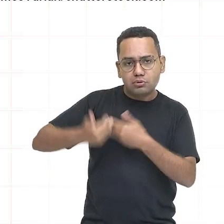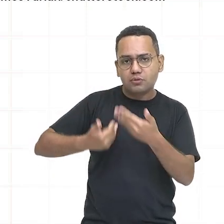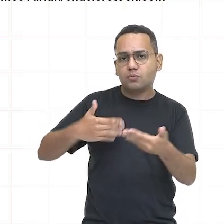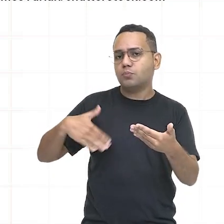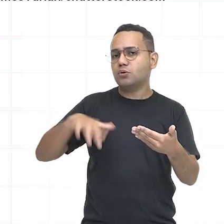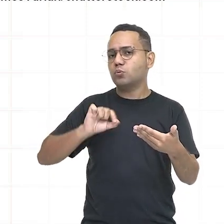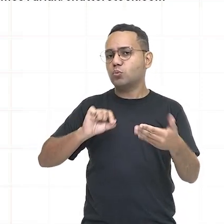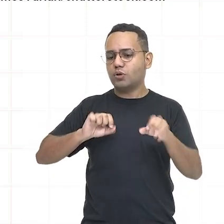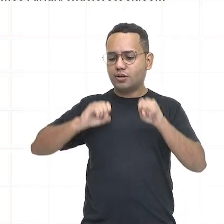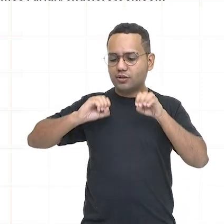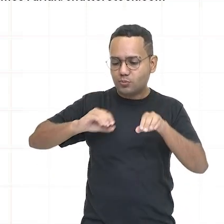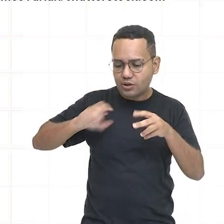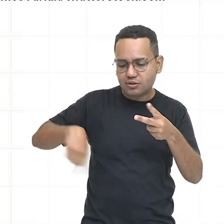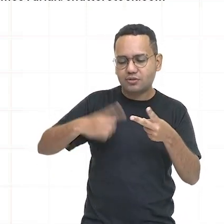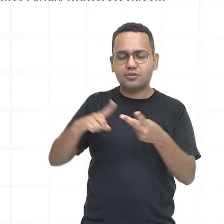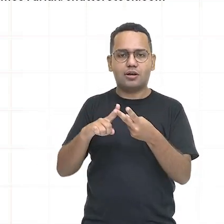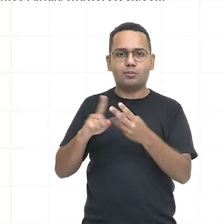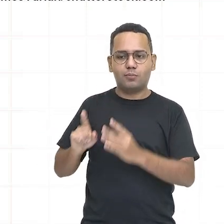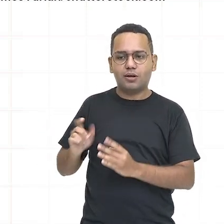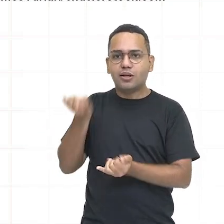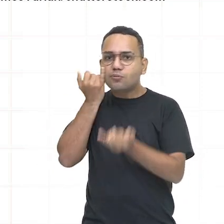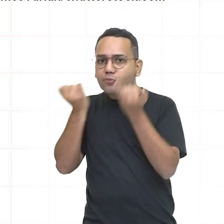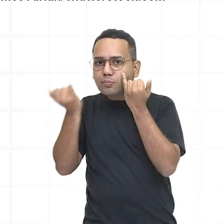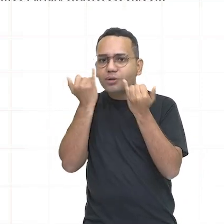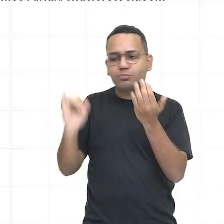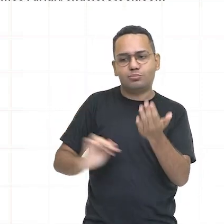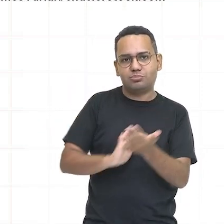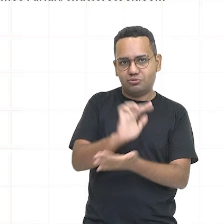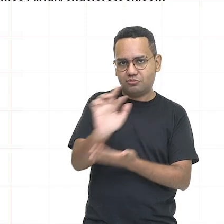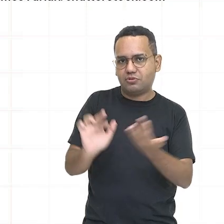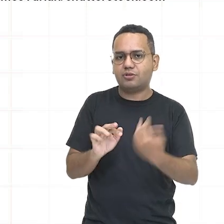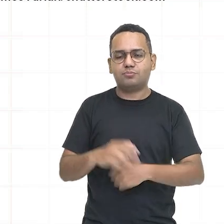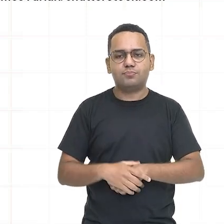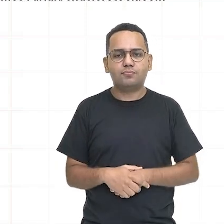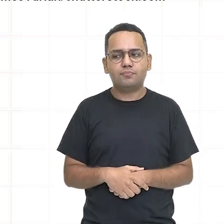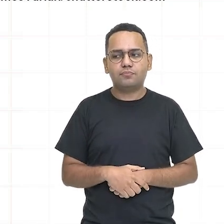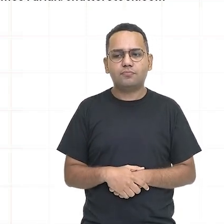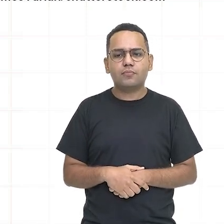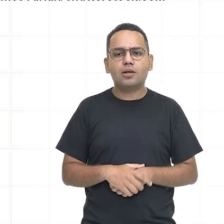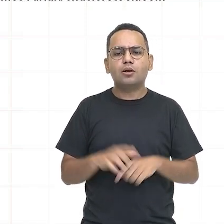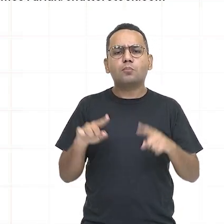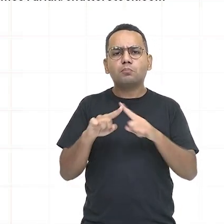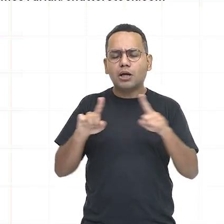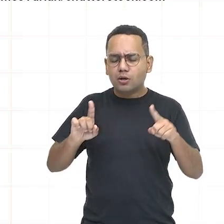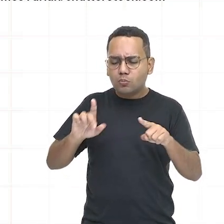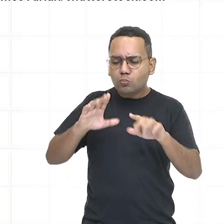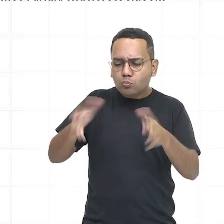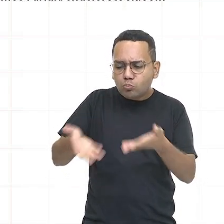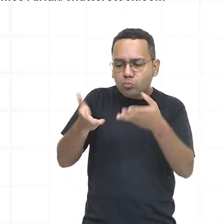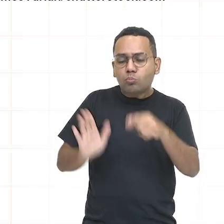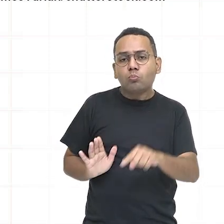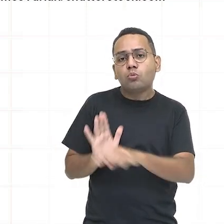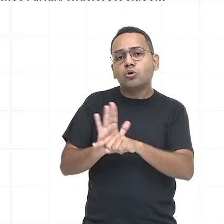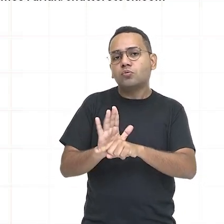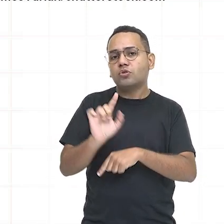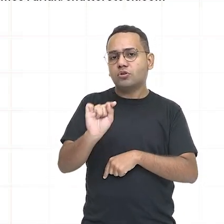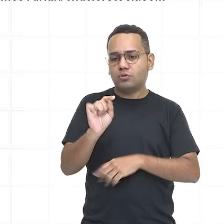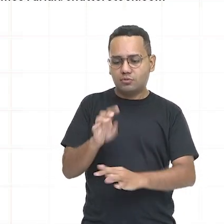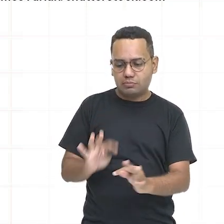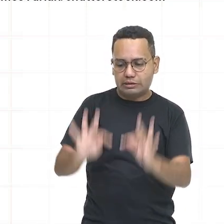parte da educação. Então, tudo isso acabou ajudando a colocar esses países a ter uma das melhores